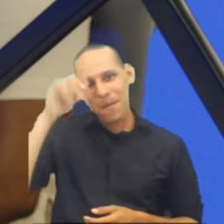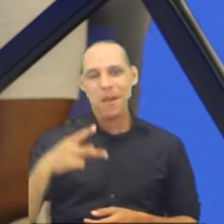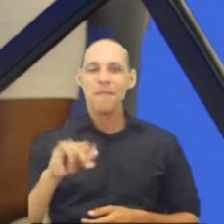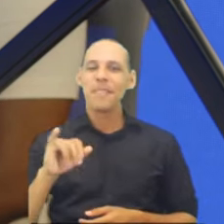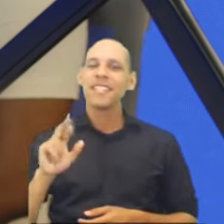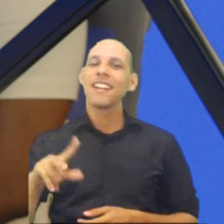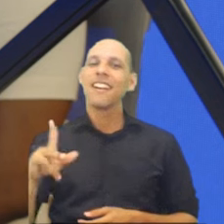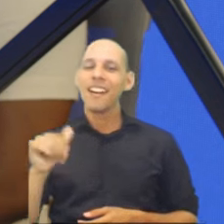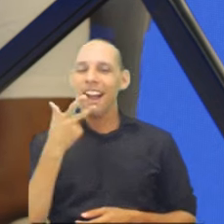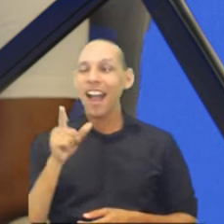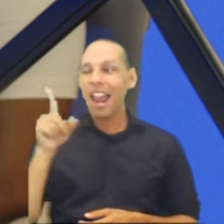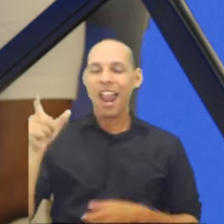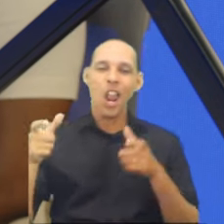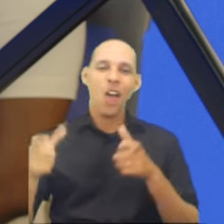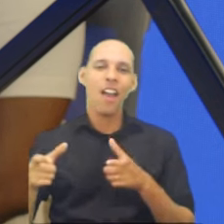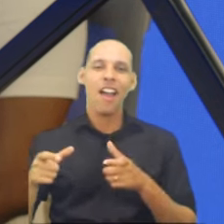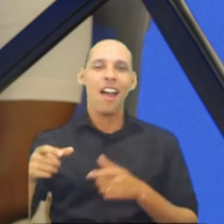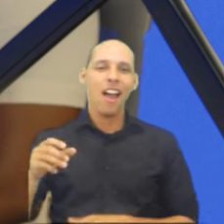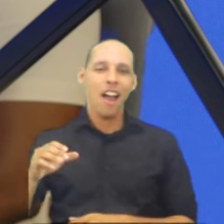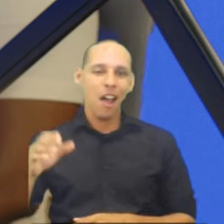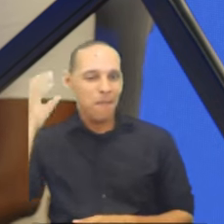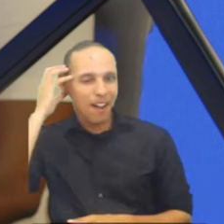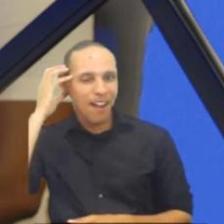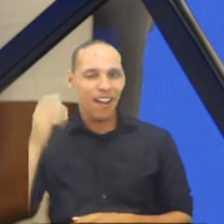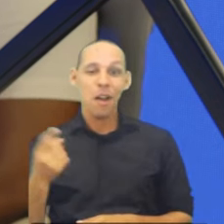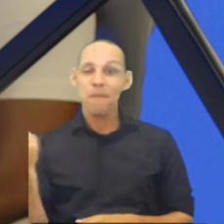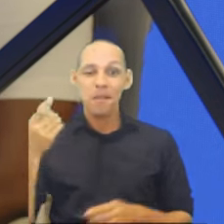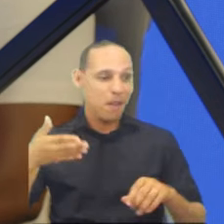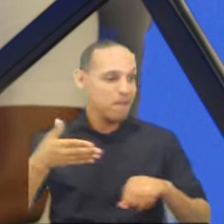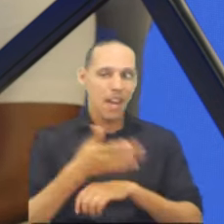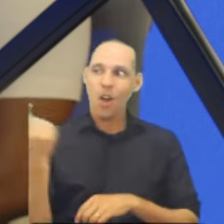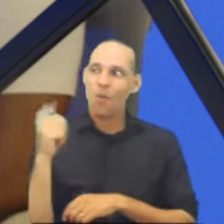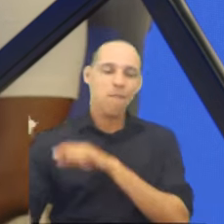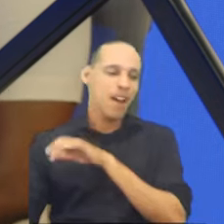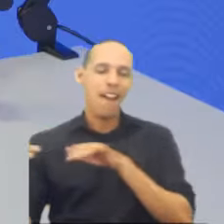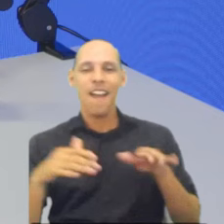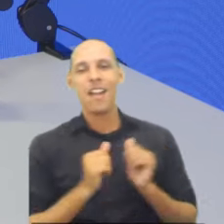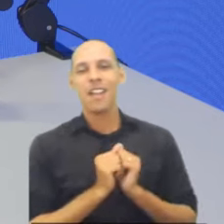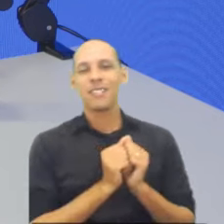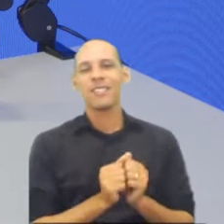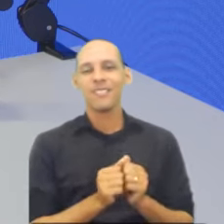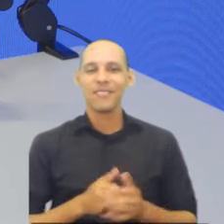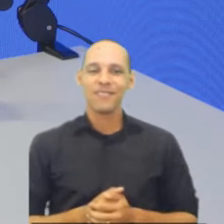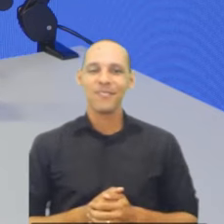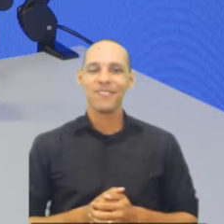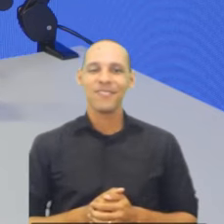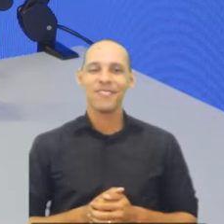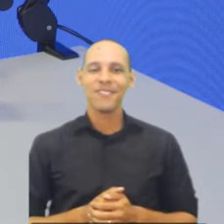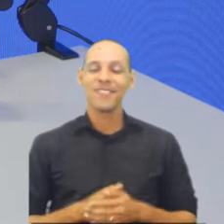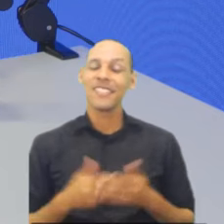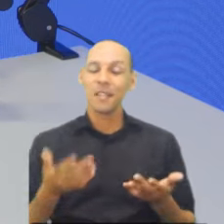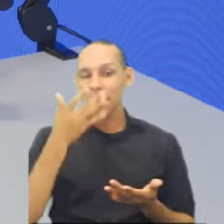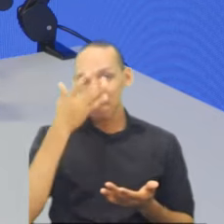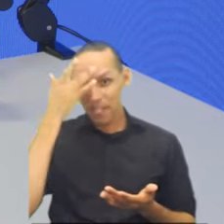diz no Mato Grosso né para depois a boiada passar passa um vai isso me me traz uma questão de